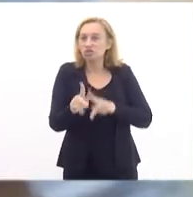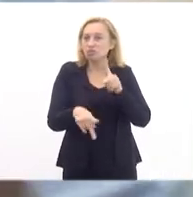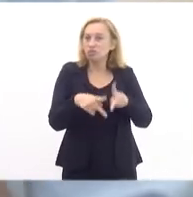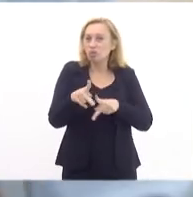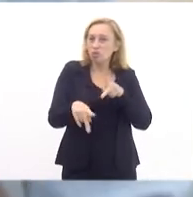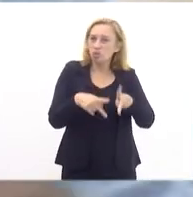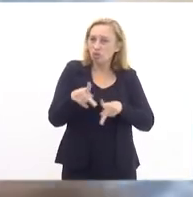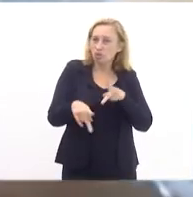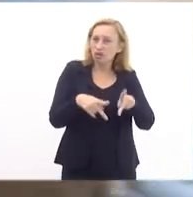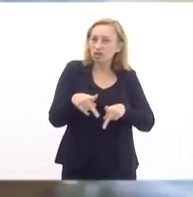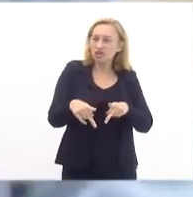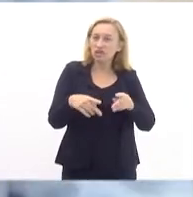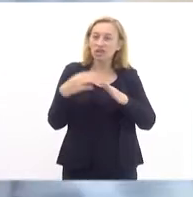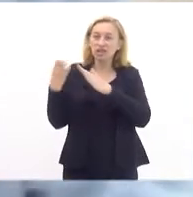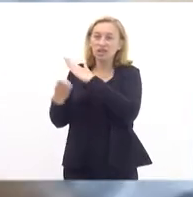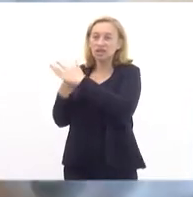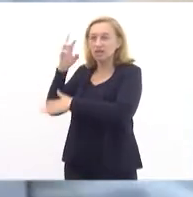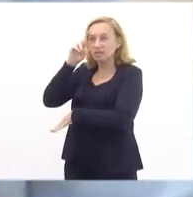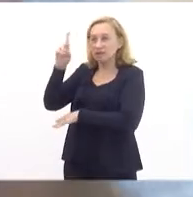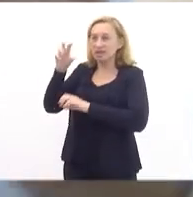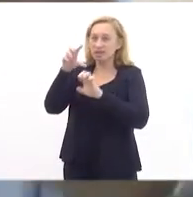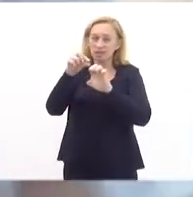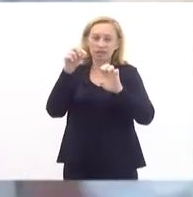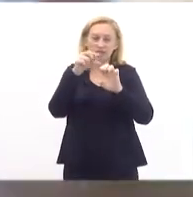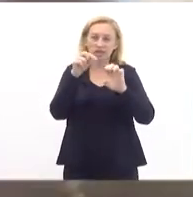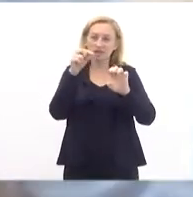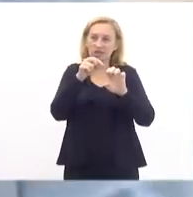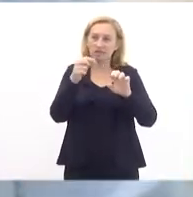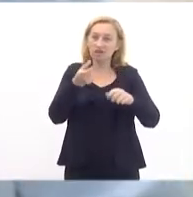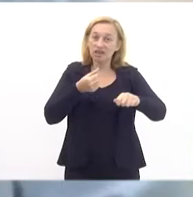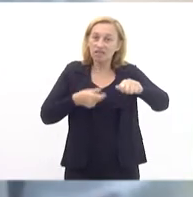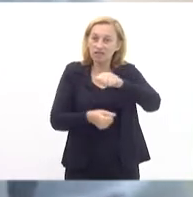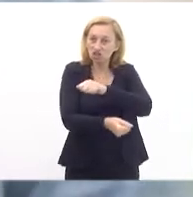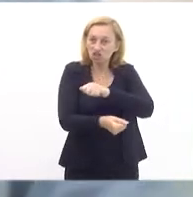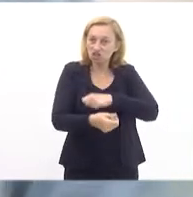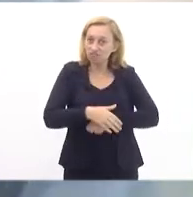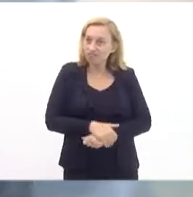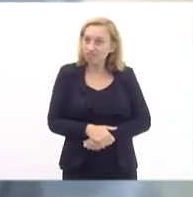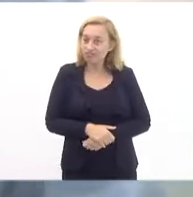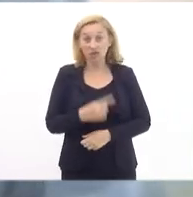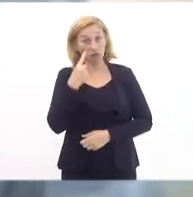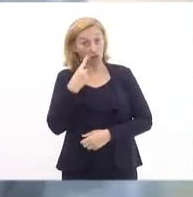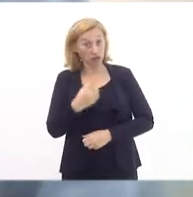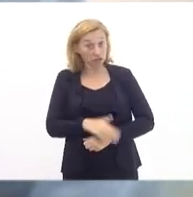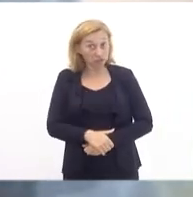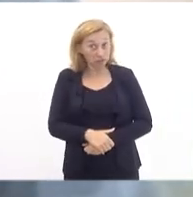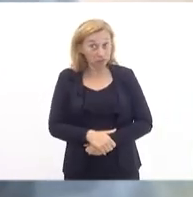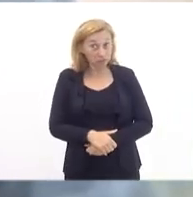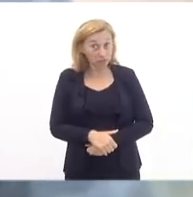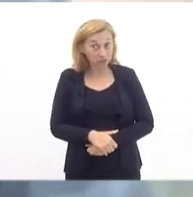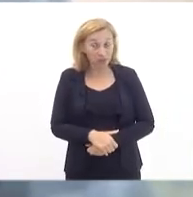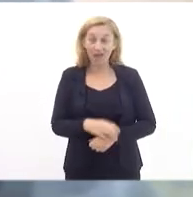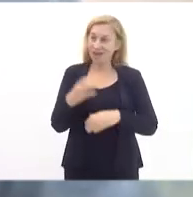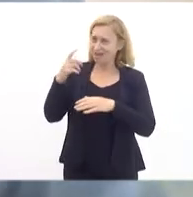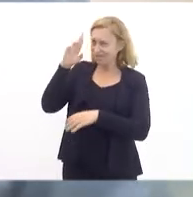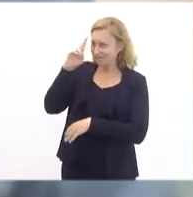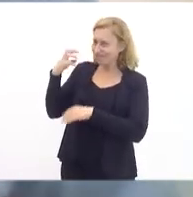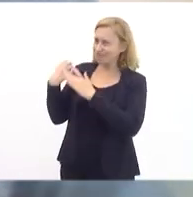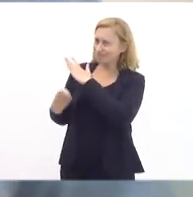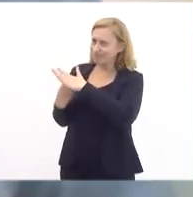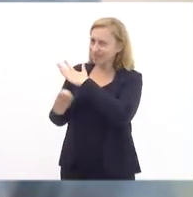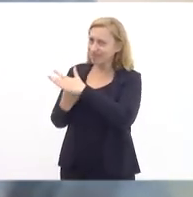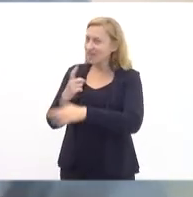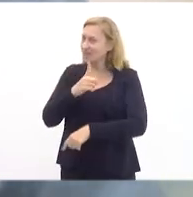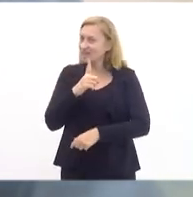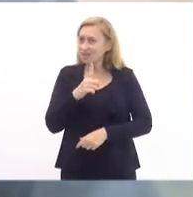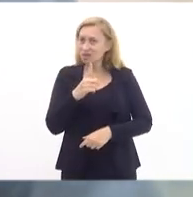que o empresário é empreendedor e vai investir. Ora, veja, empresário não